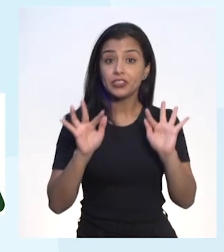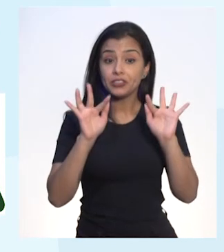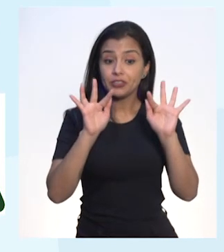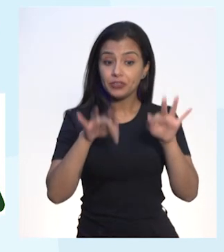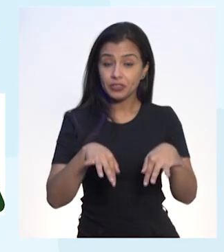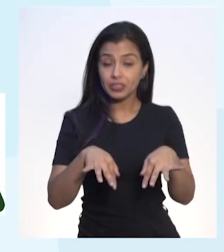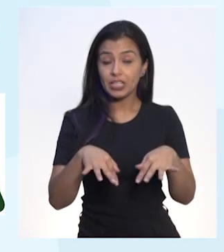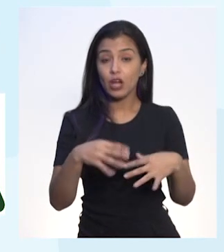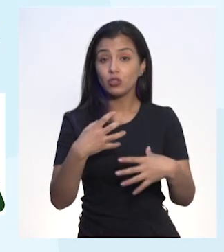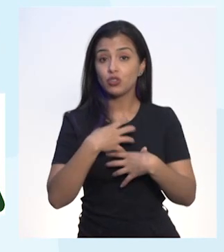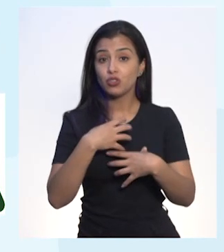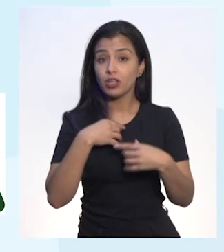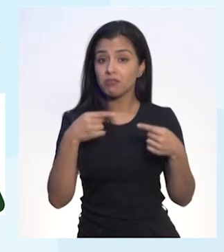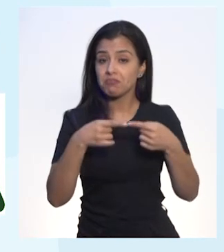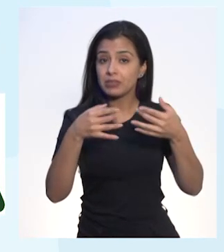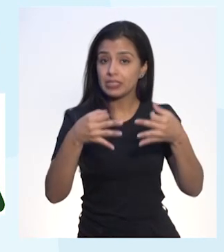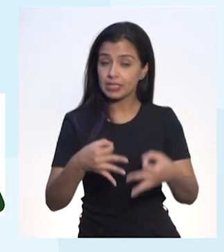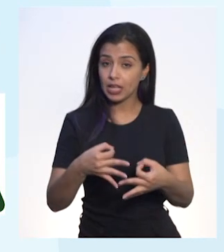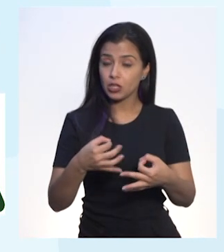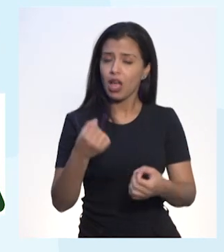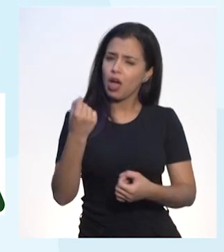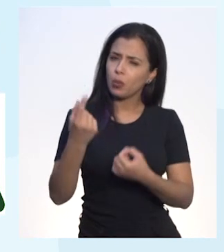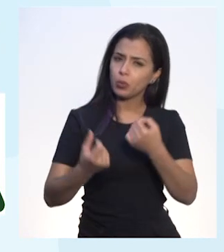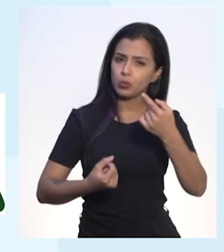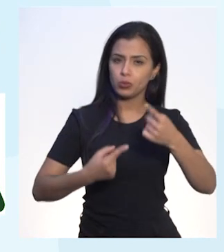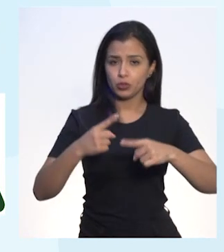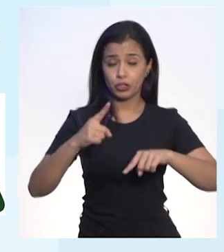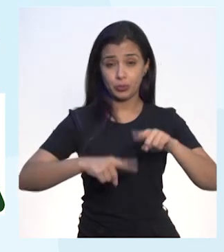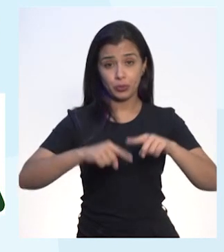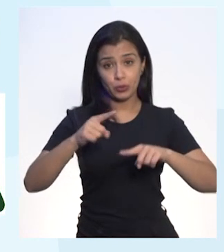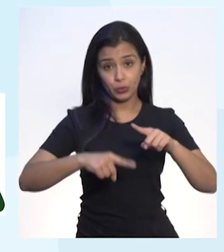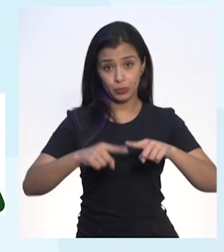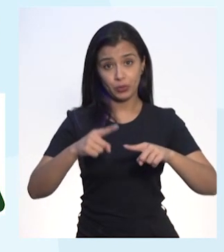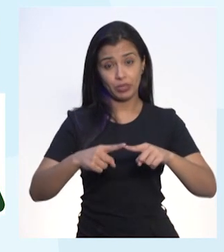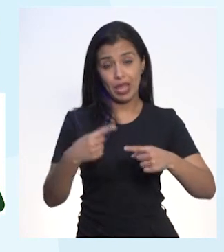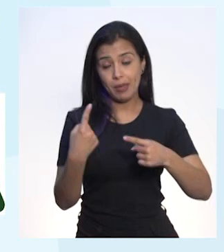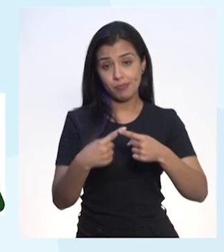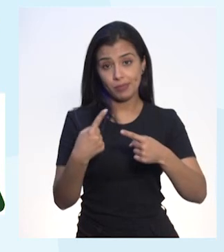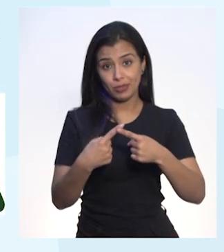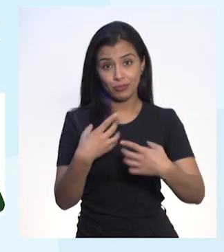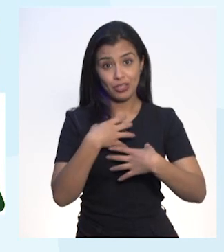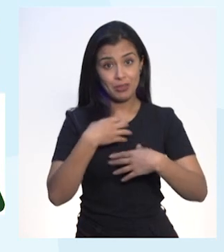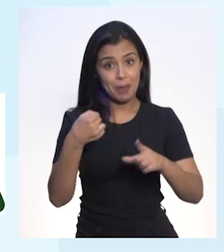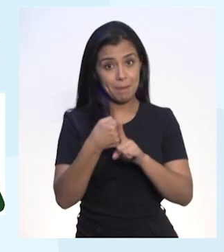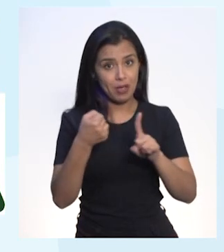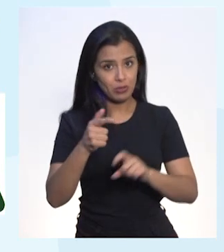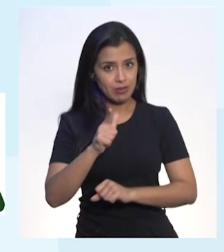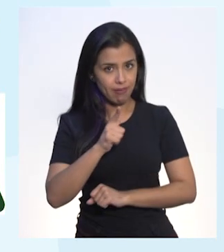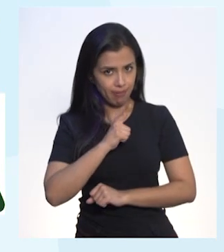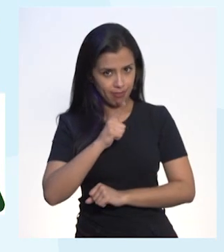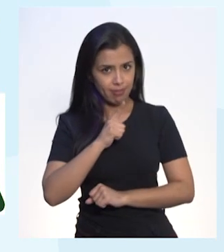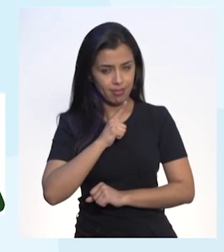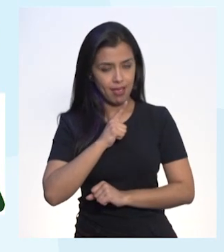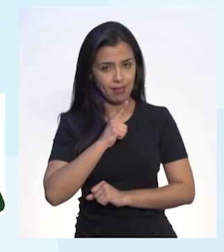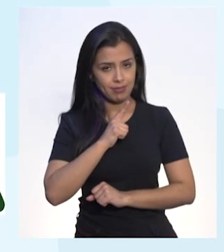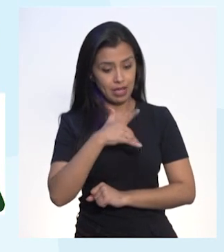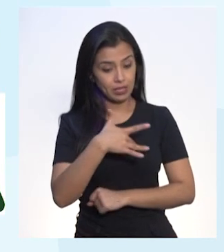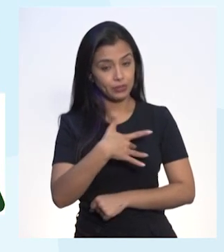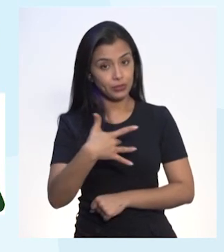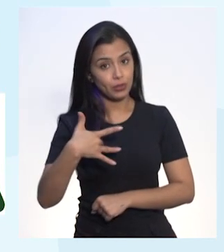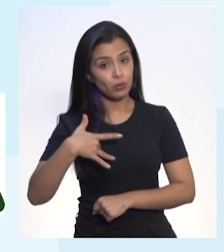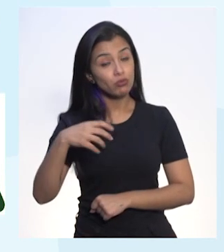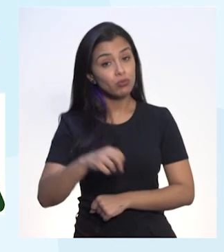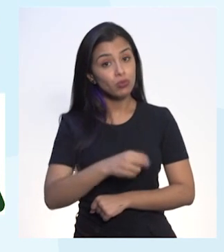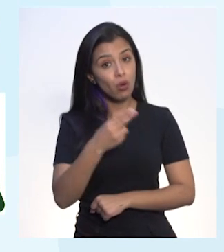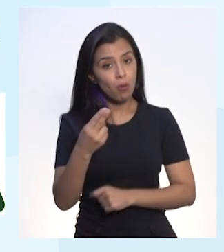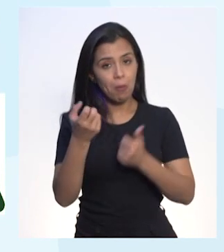ambientalmente adequada. Para alguns produtos, devido ao grau e à extensão do impacto dos seus resíduos à saúde e ao meio